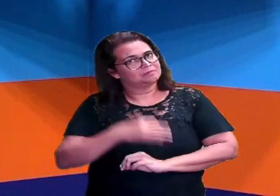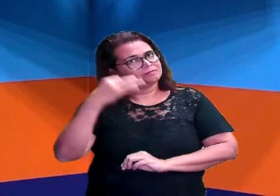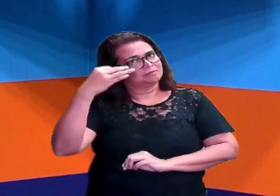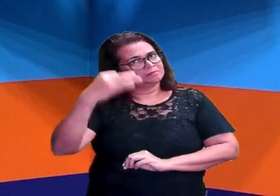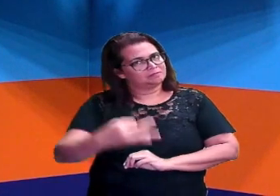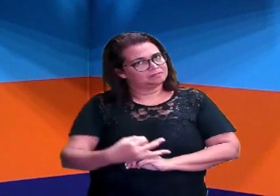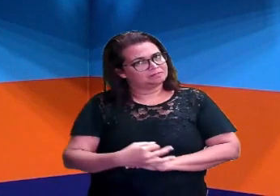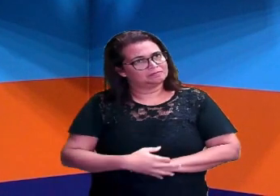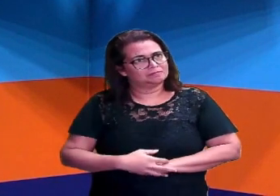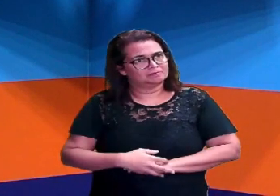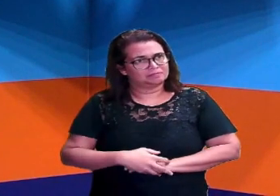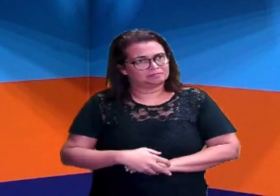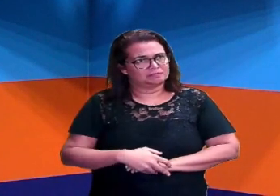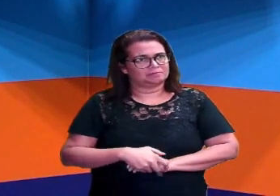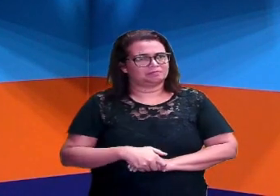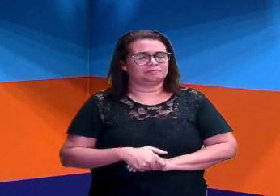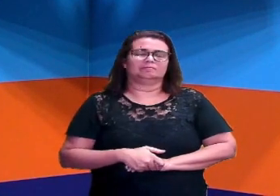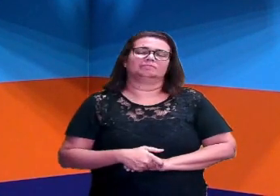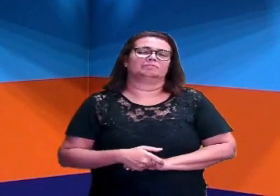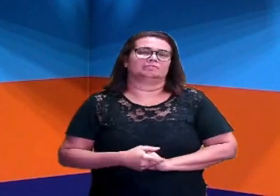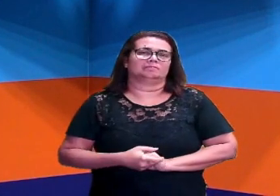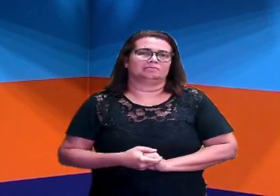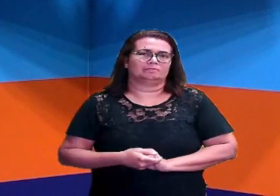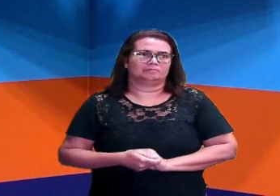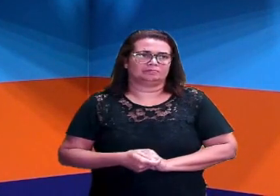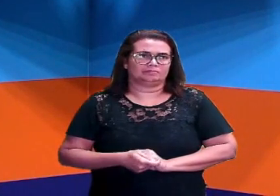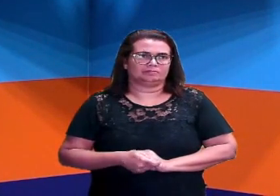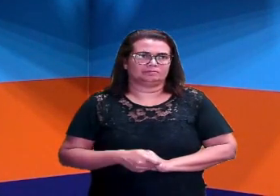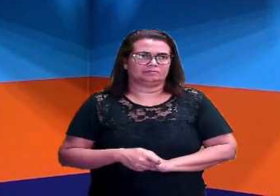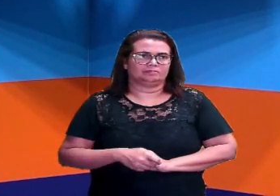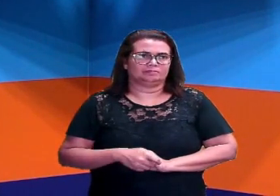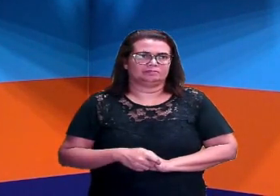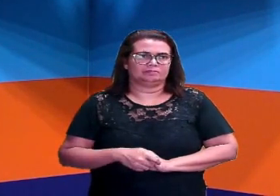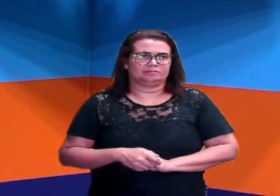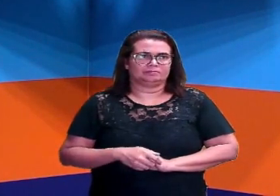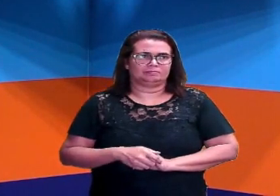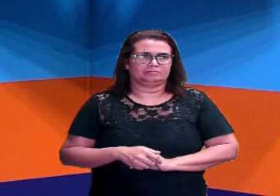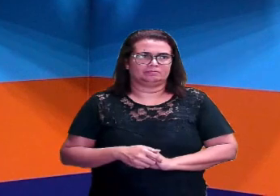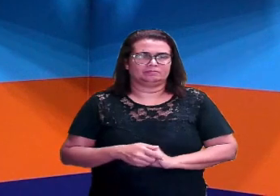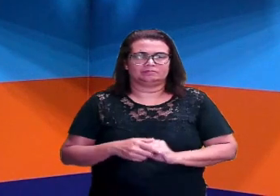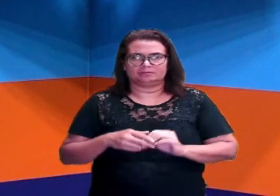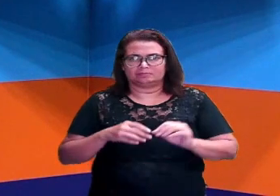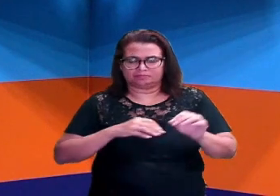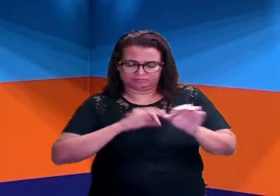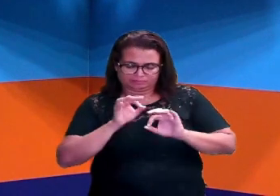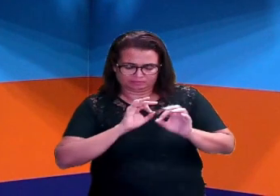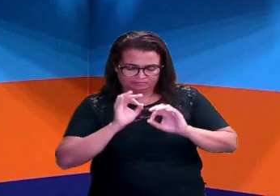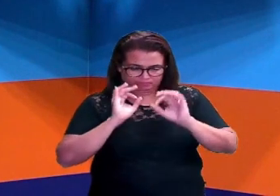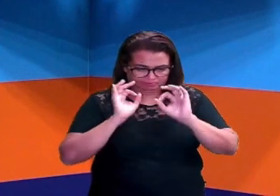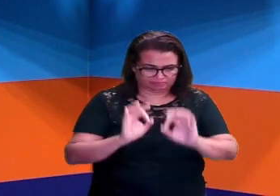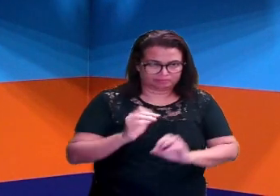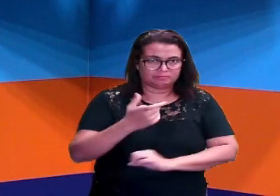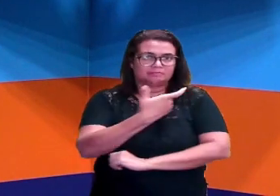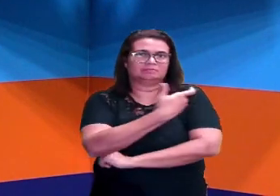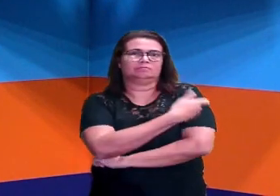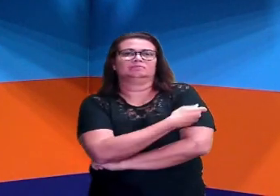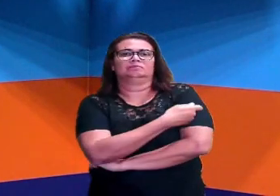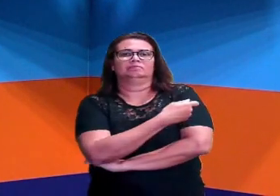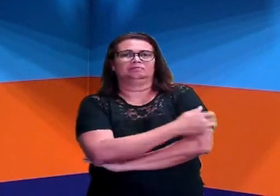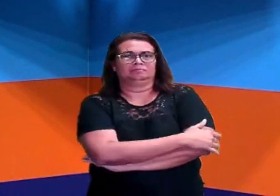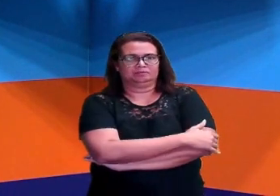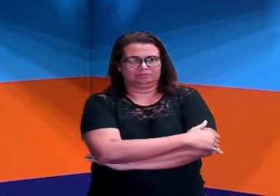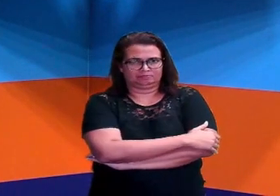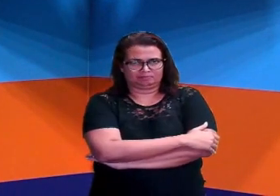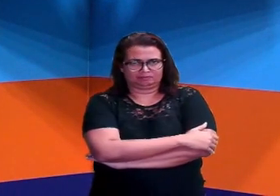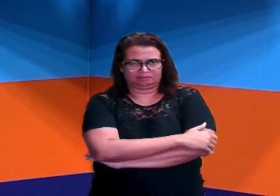a matéria-prima para poder formar a composição correta que a gente pode tomar aí a vacina. Então,